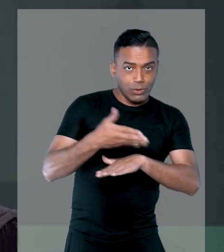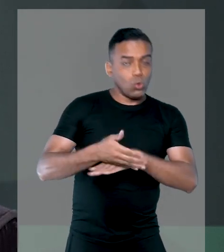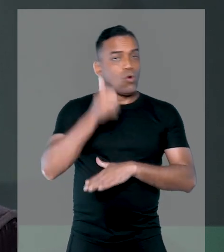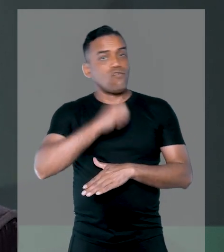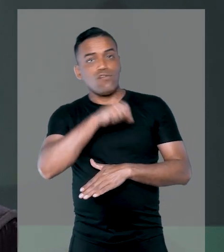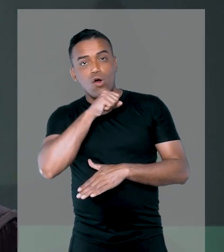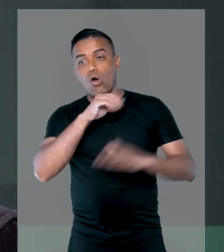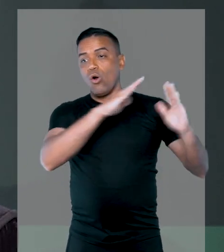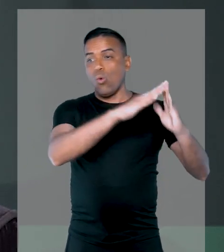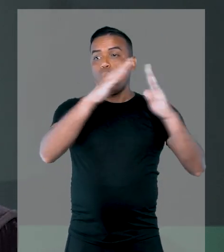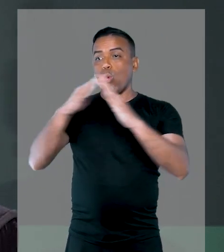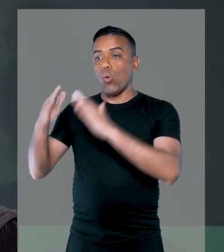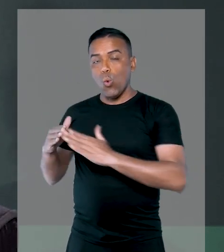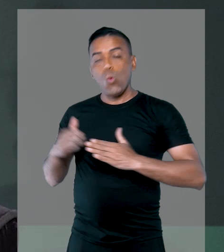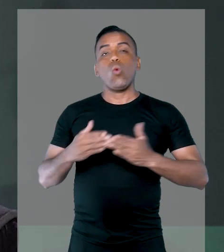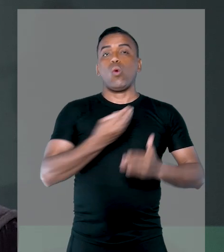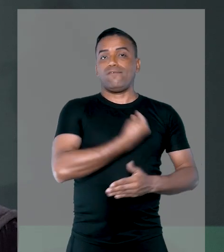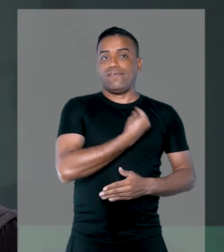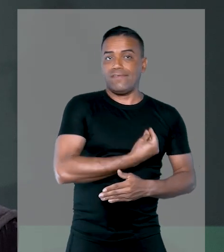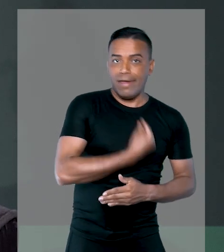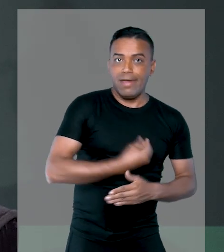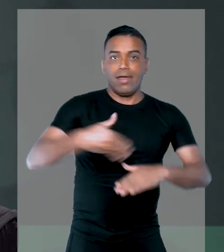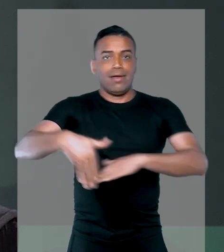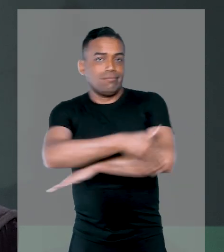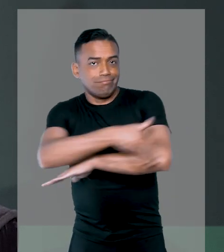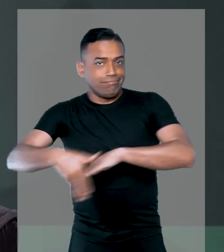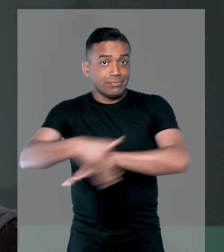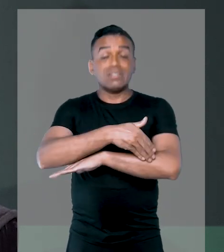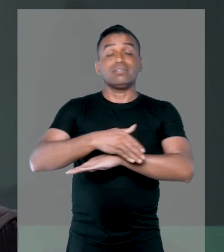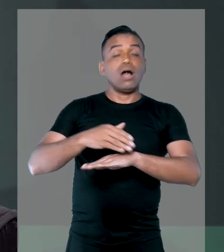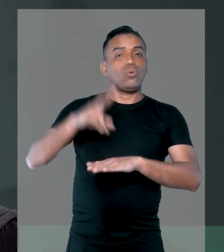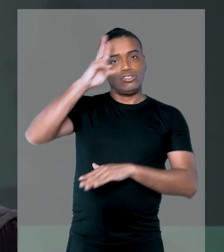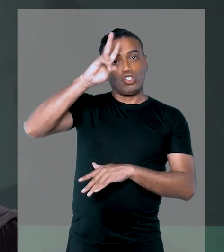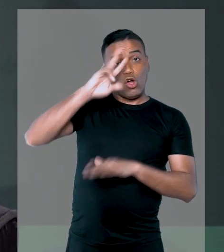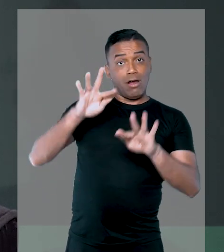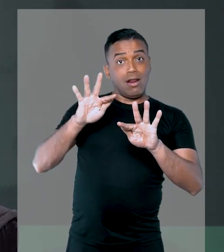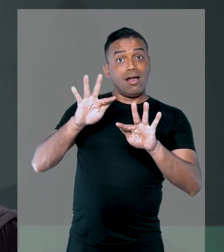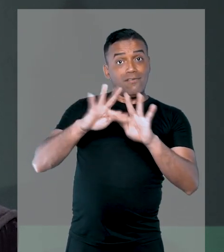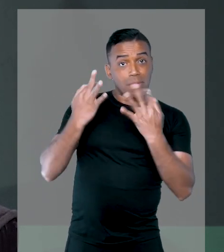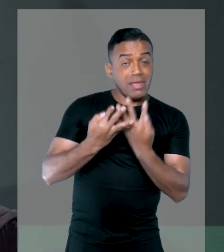morou, as ruas por onde ela passou. Então, embora essa seja a história da minha avó e da minha família, tem muita da história